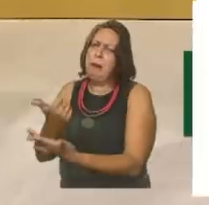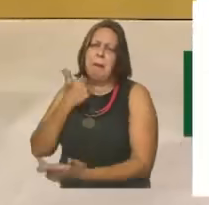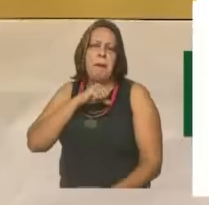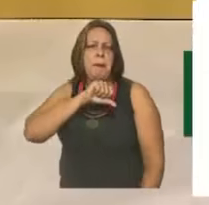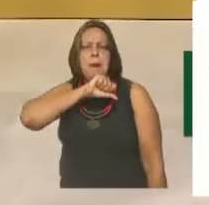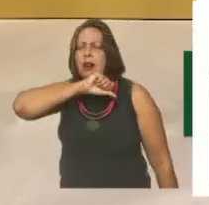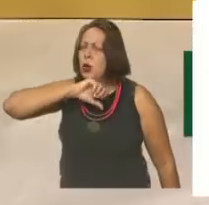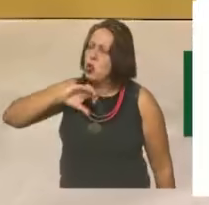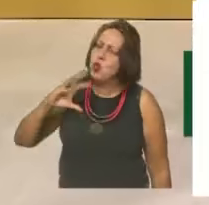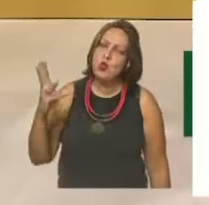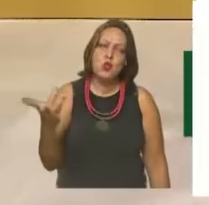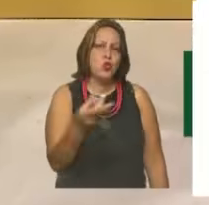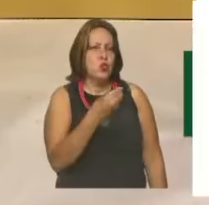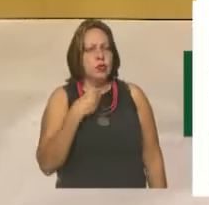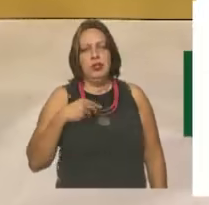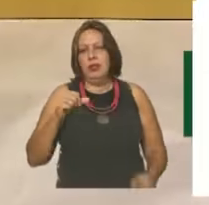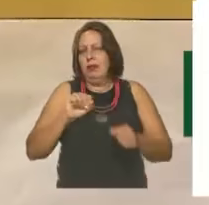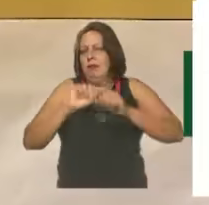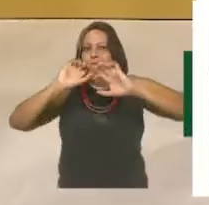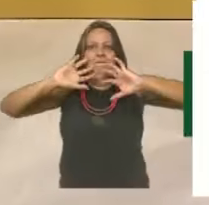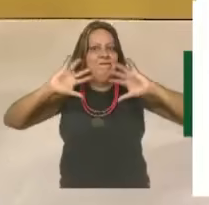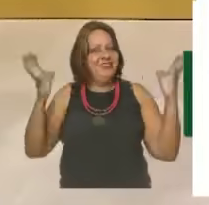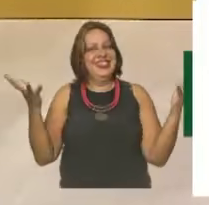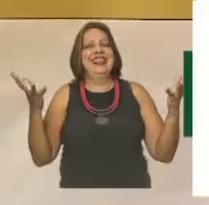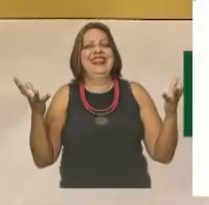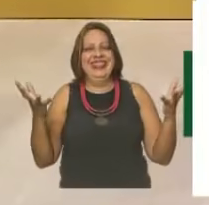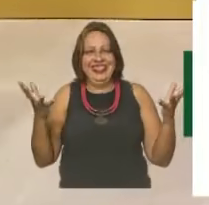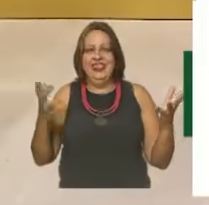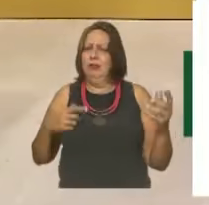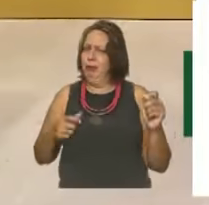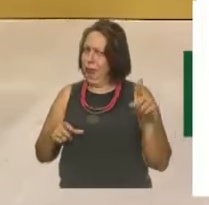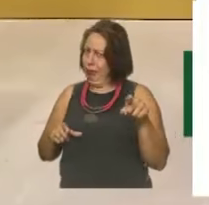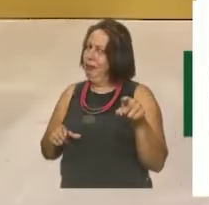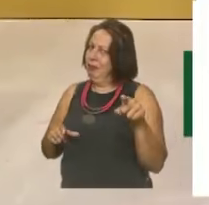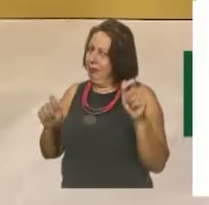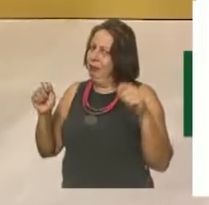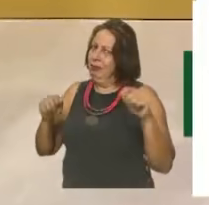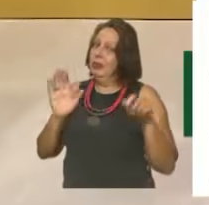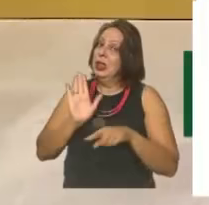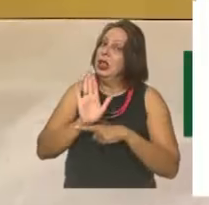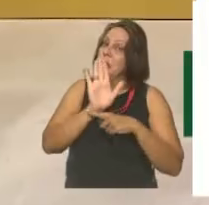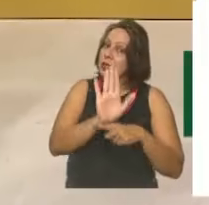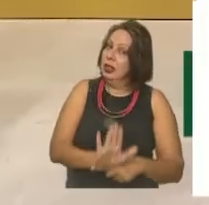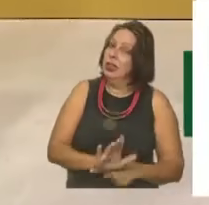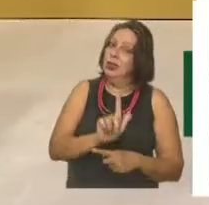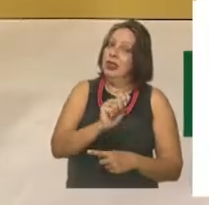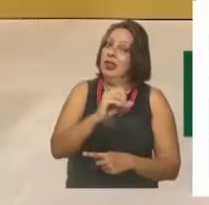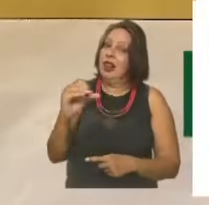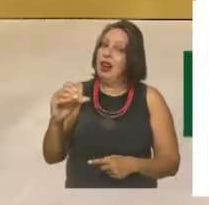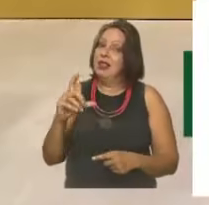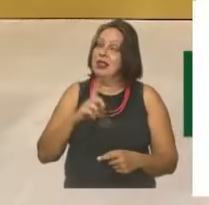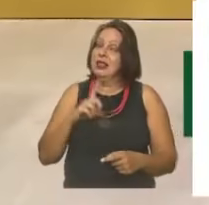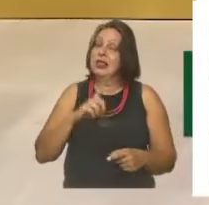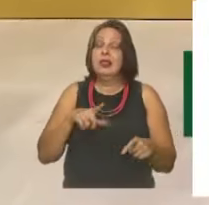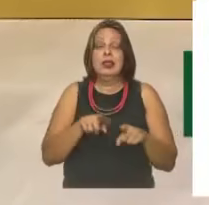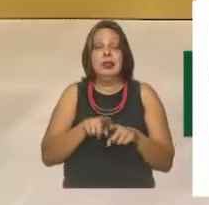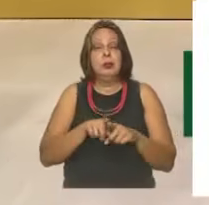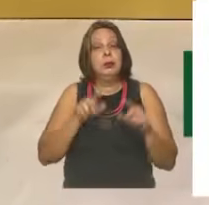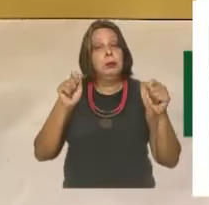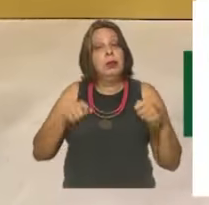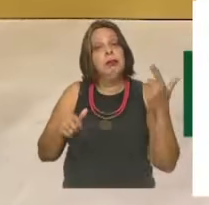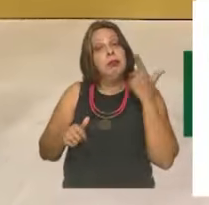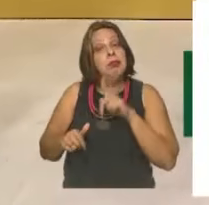mamães e faz a festa, né? Ó, vou te contar, vale a pena porque você vai estar ajudando o GAC Sergipe e ainda pode ser contemplado, viu?